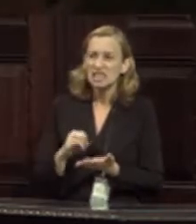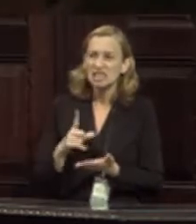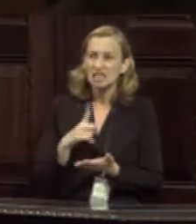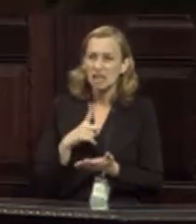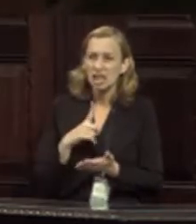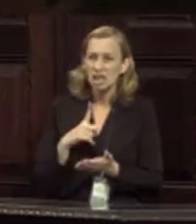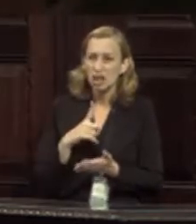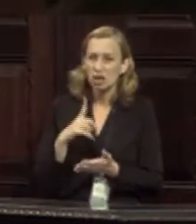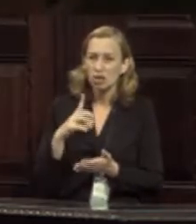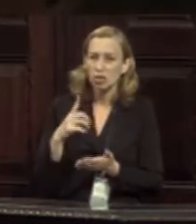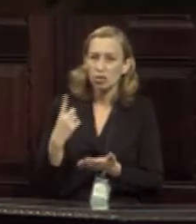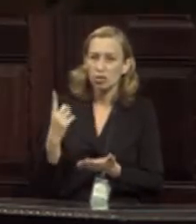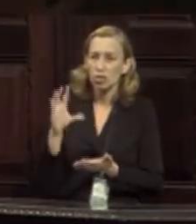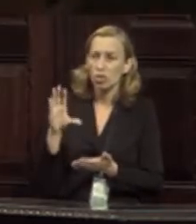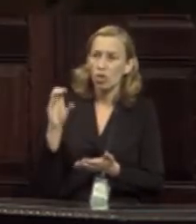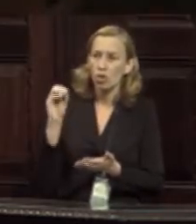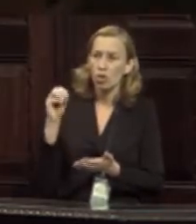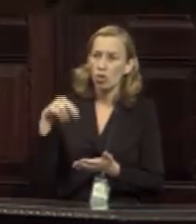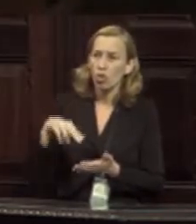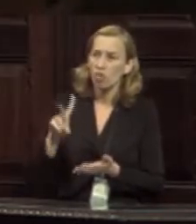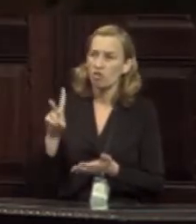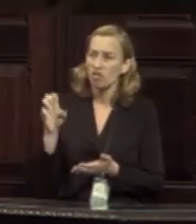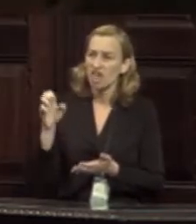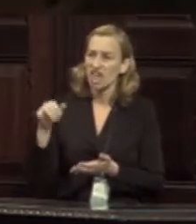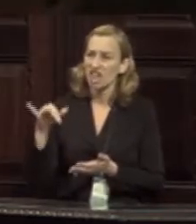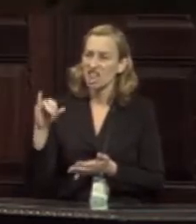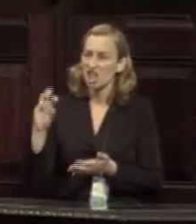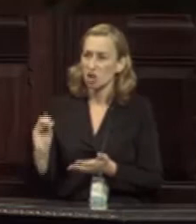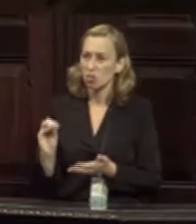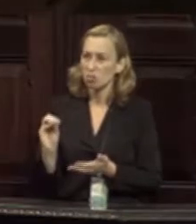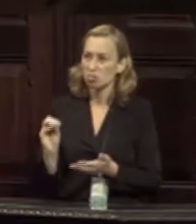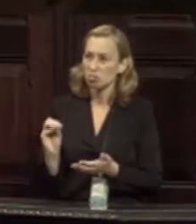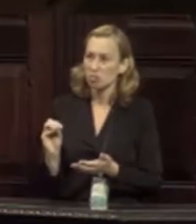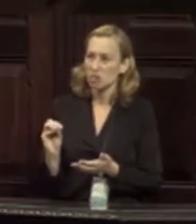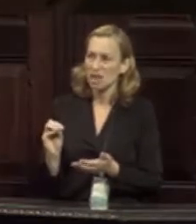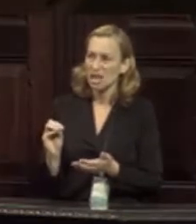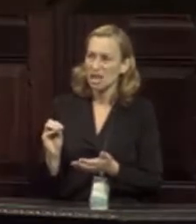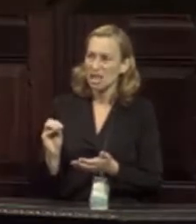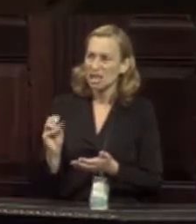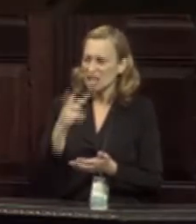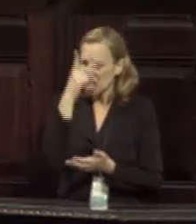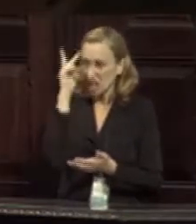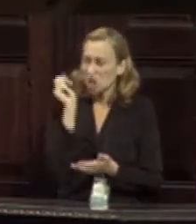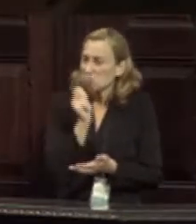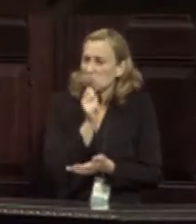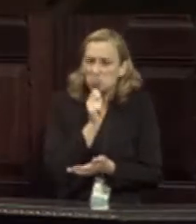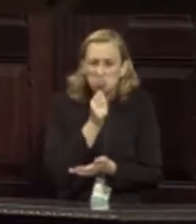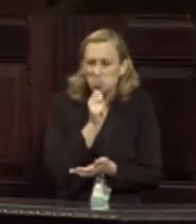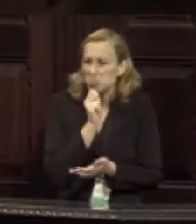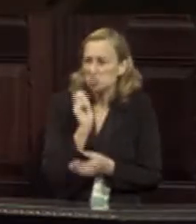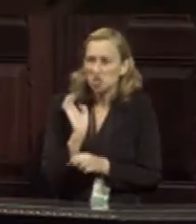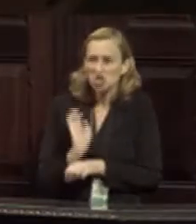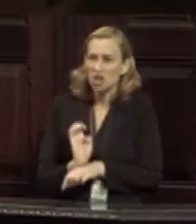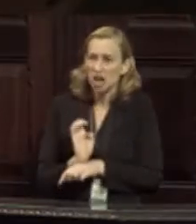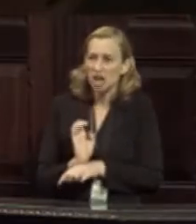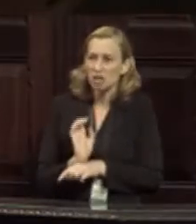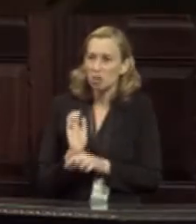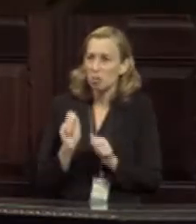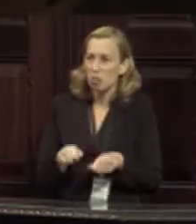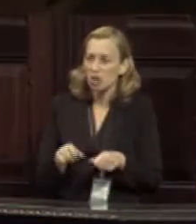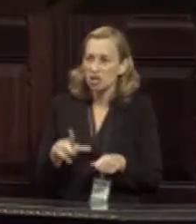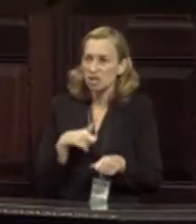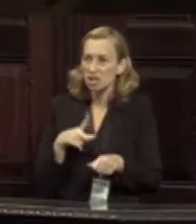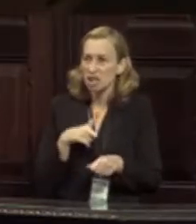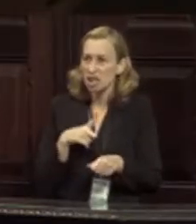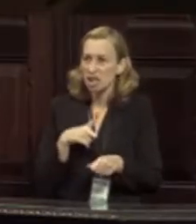FAS, quer dizer que nenhum estado pode ter uma alíquota menor do que